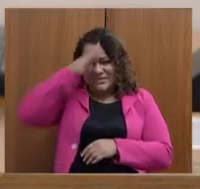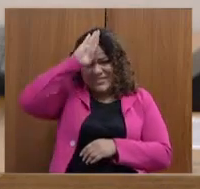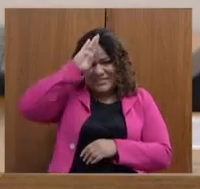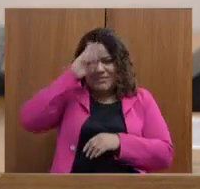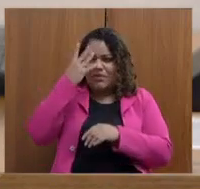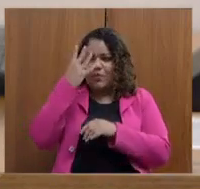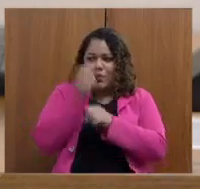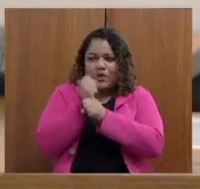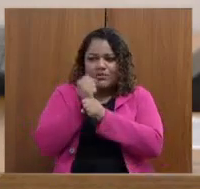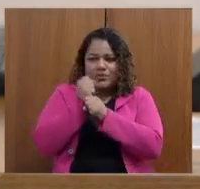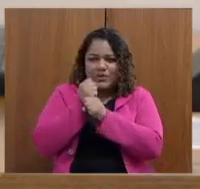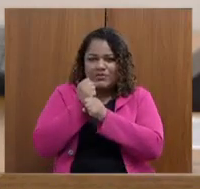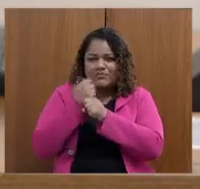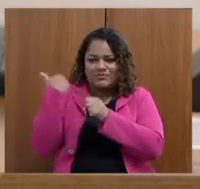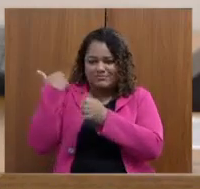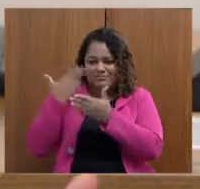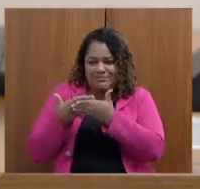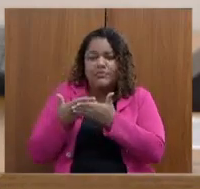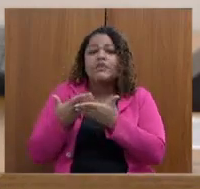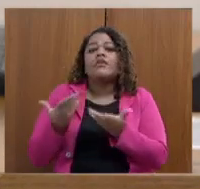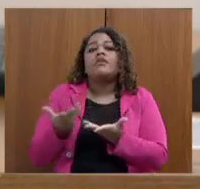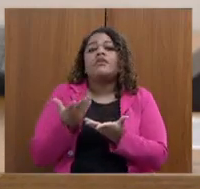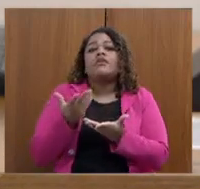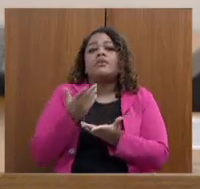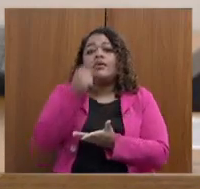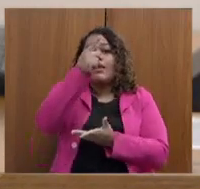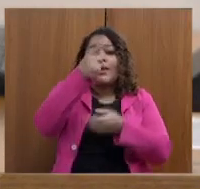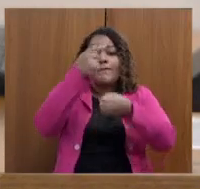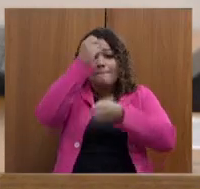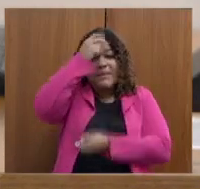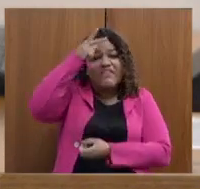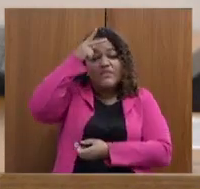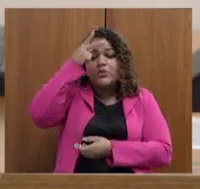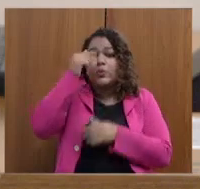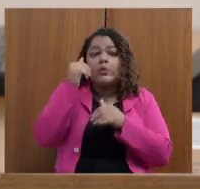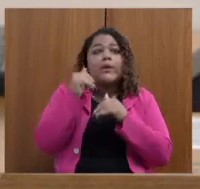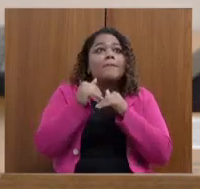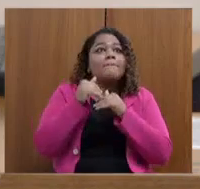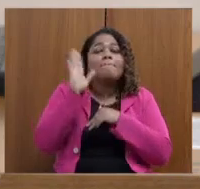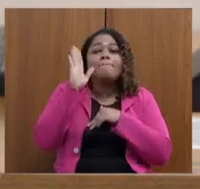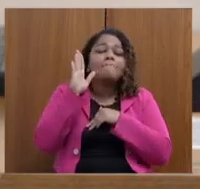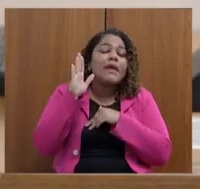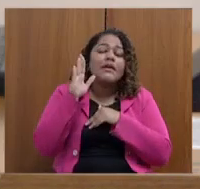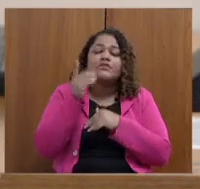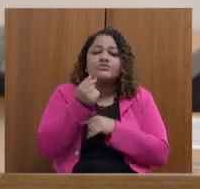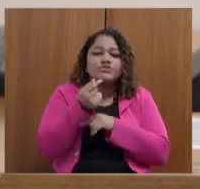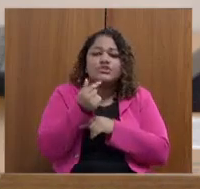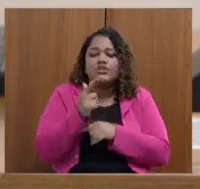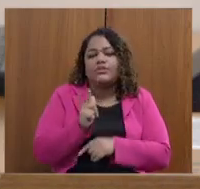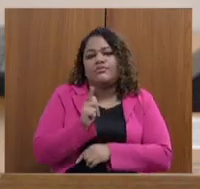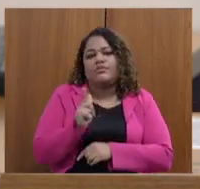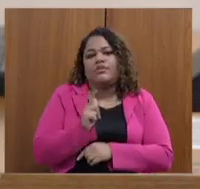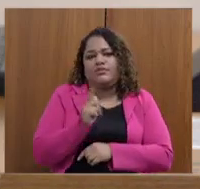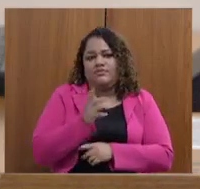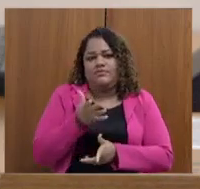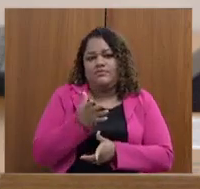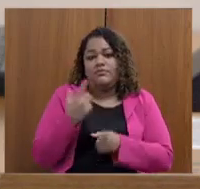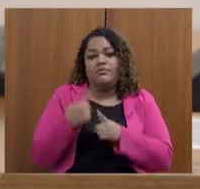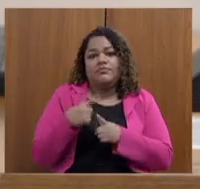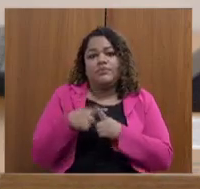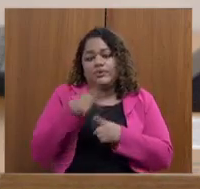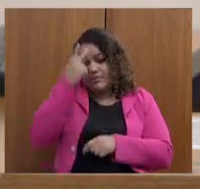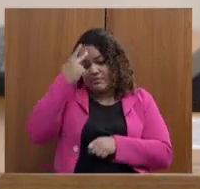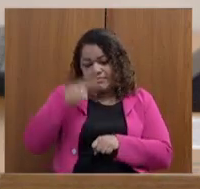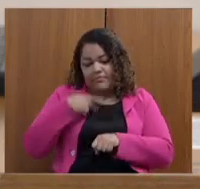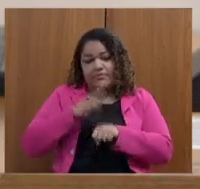nas prefeituras porque lá onde os problemas tem o Vitória tava aqui falando como que os prefeitos tem que ter autonomia